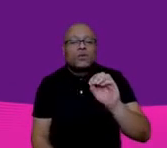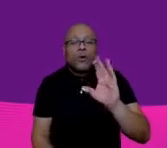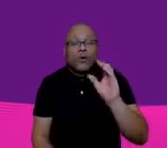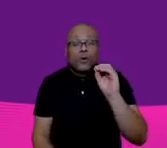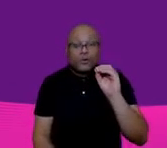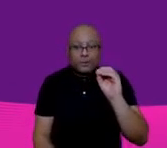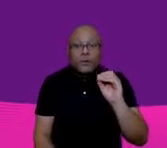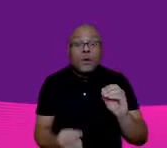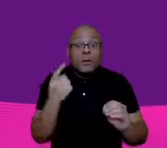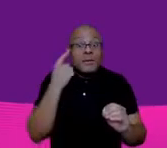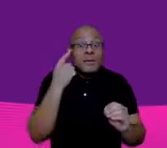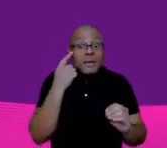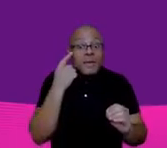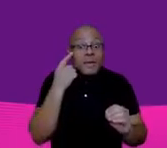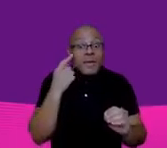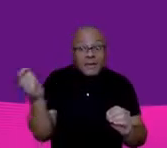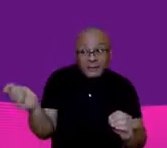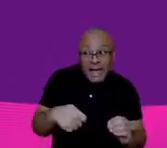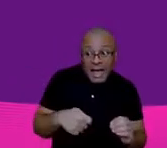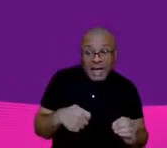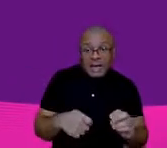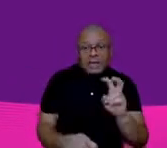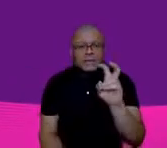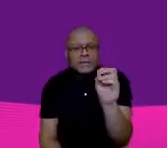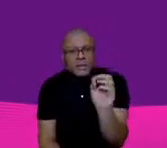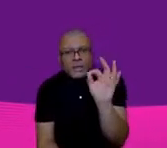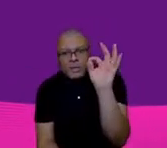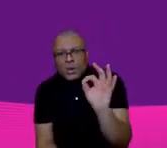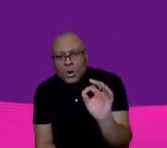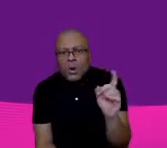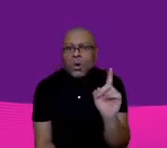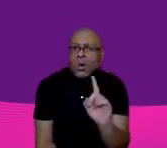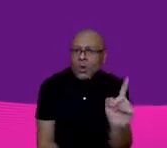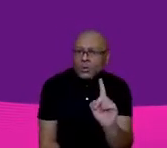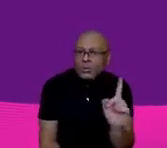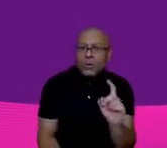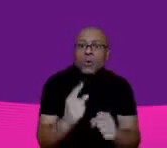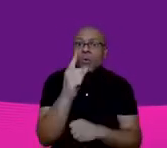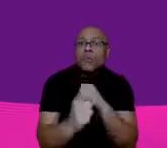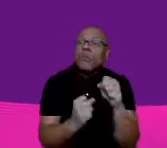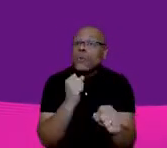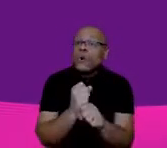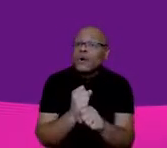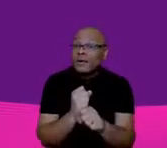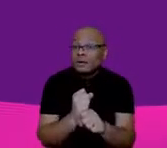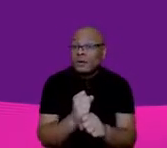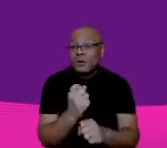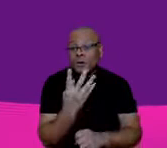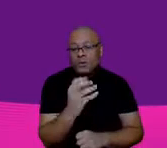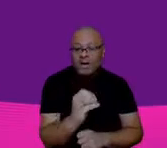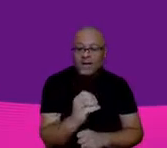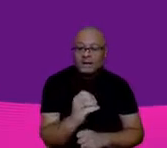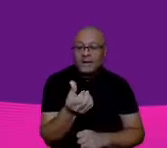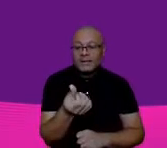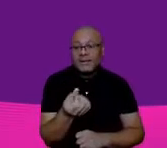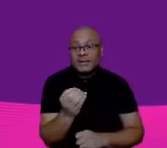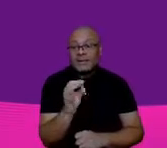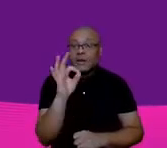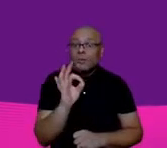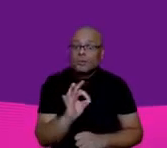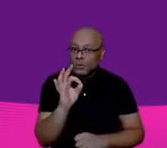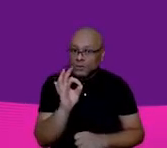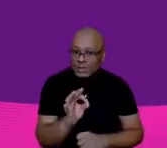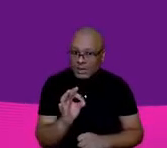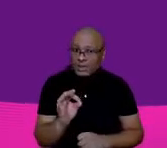resposta, ou seja, se ele melhora 50% com a levodopa, em um ano deve melhorar entre 40% e 60% com a estimulação cerebral. E